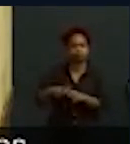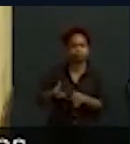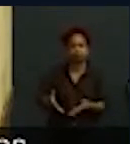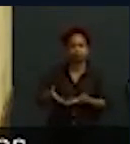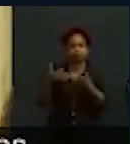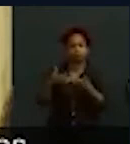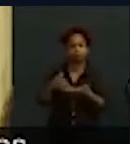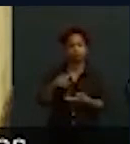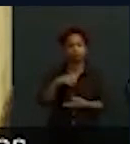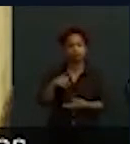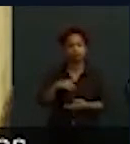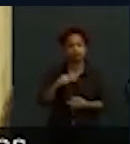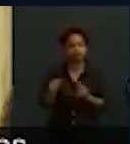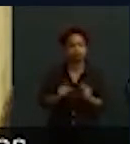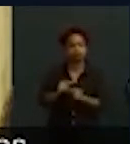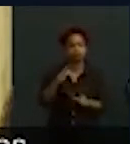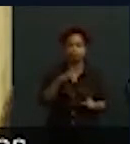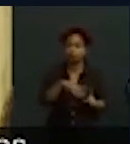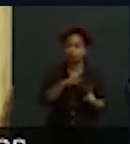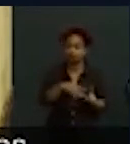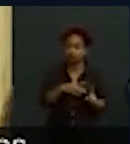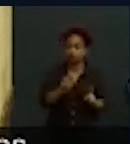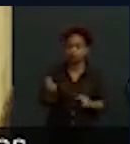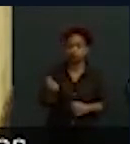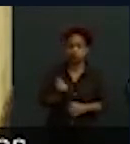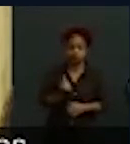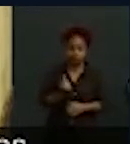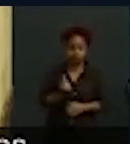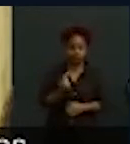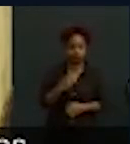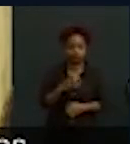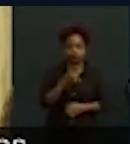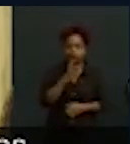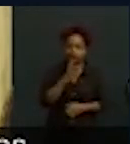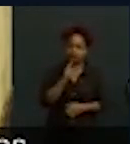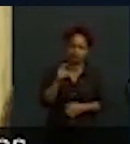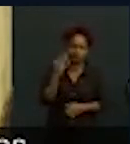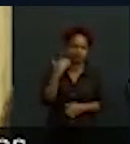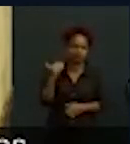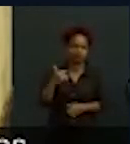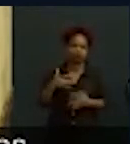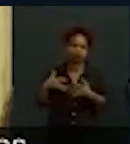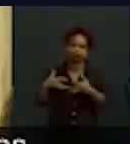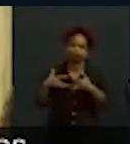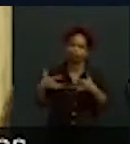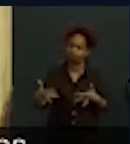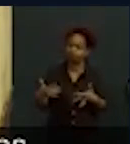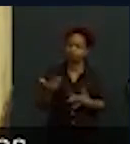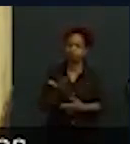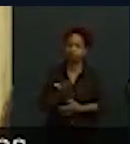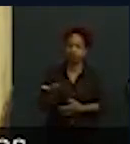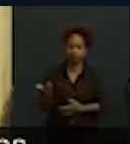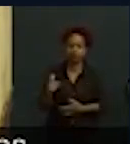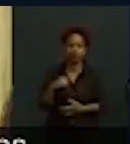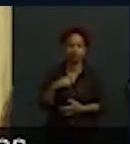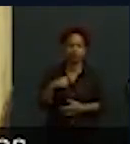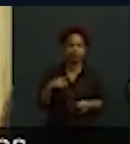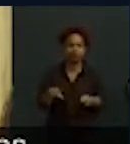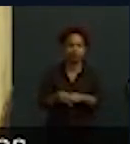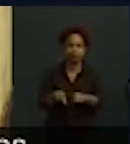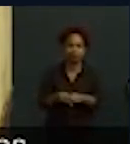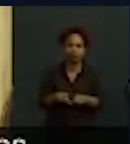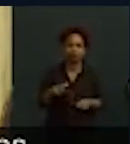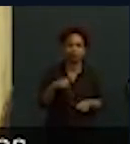a nossa próxima homenageada era conhecida por sua generosidade,